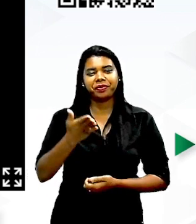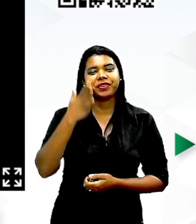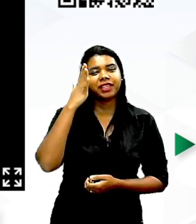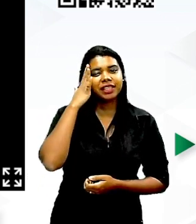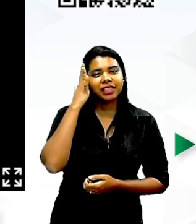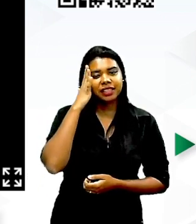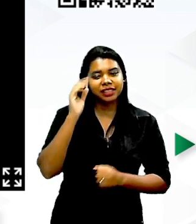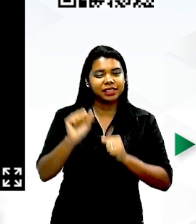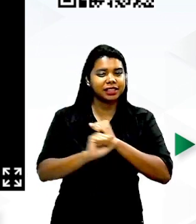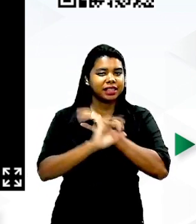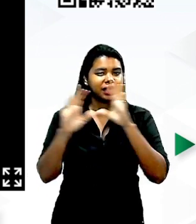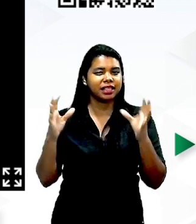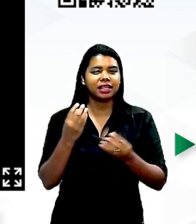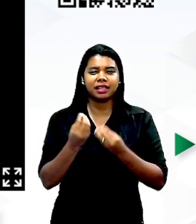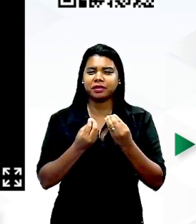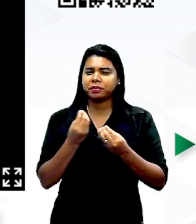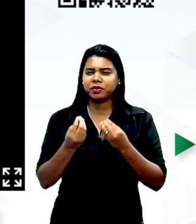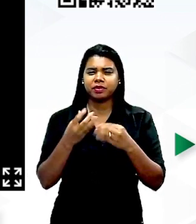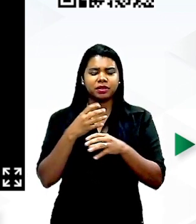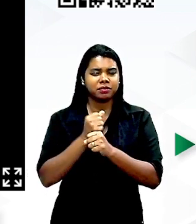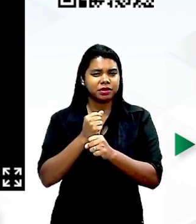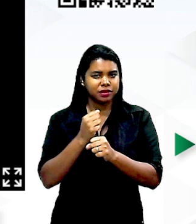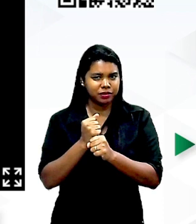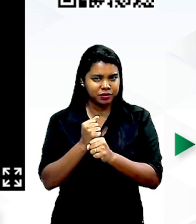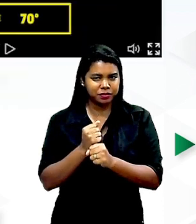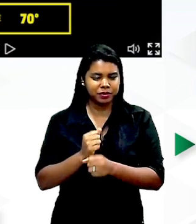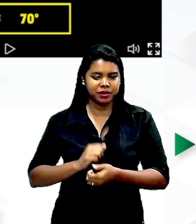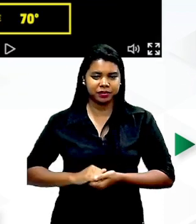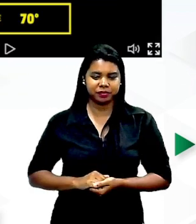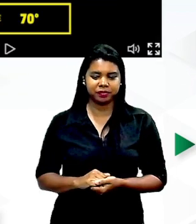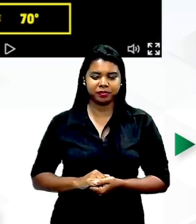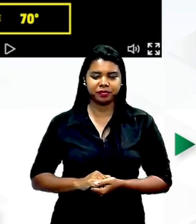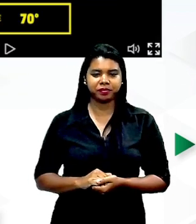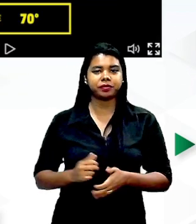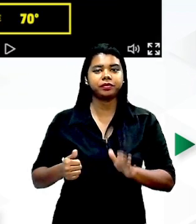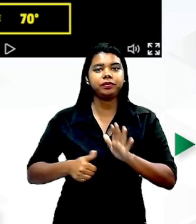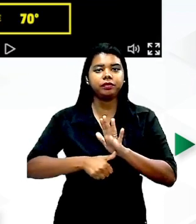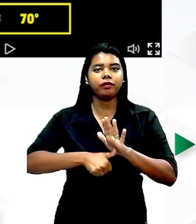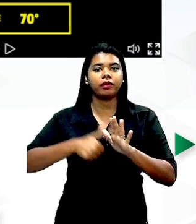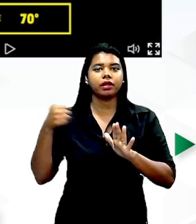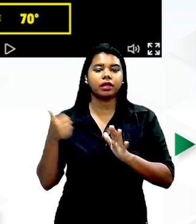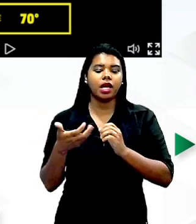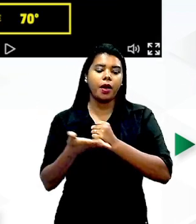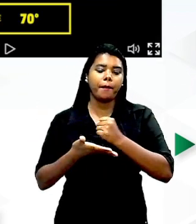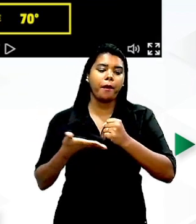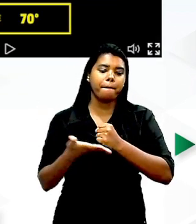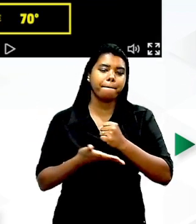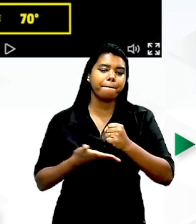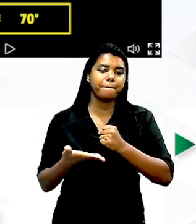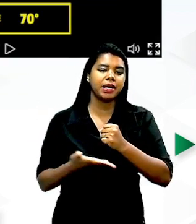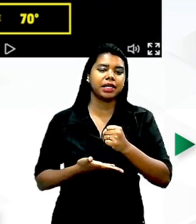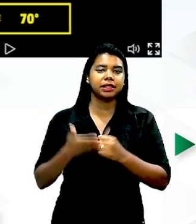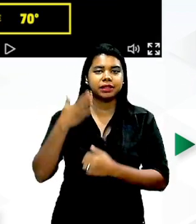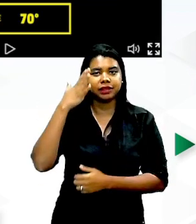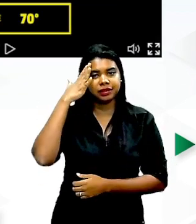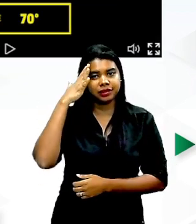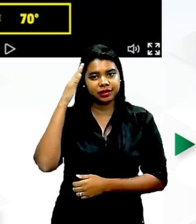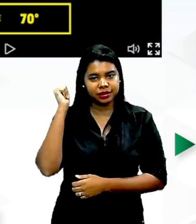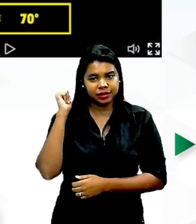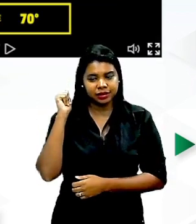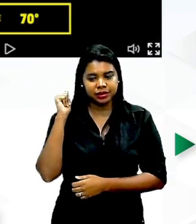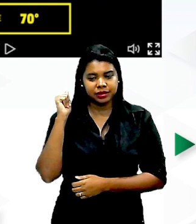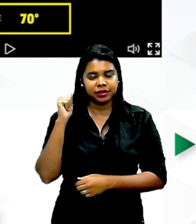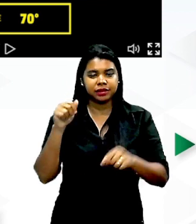entenda como que faz para calcular a soma dos ângulos internos. Primeiro a gente vai voltar para o básico. Sabe que para